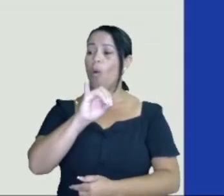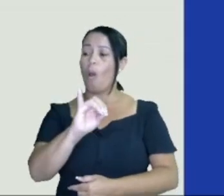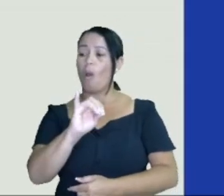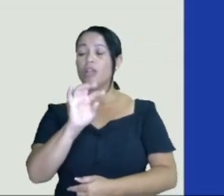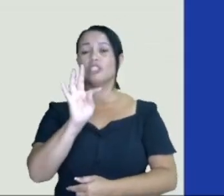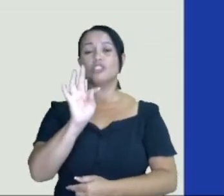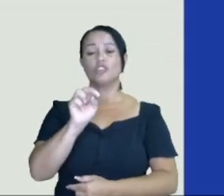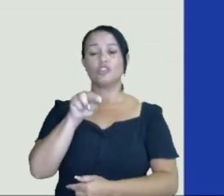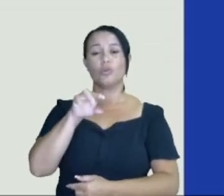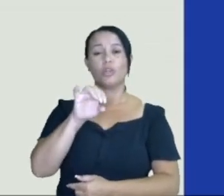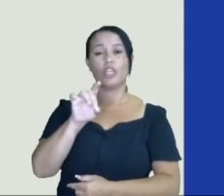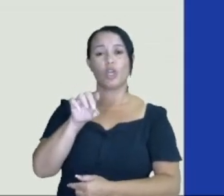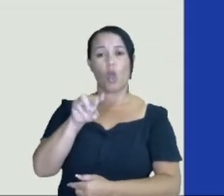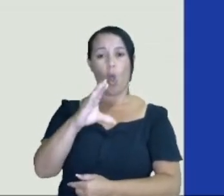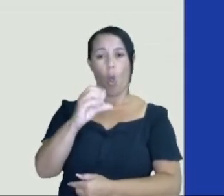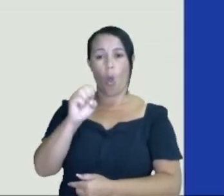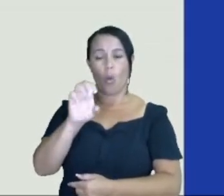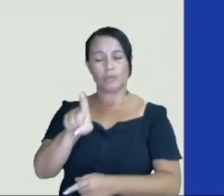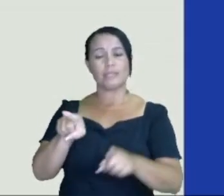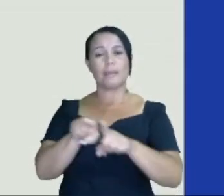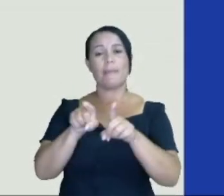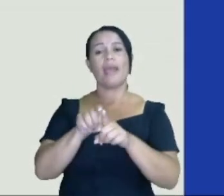tônicos em oxítonas e